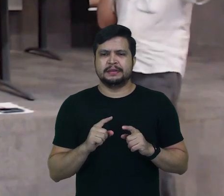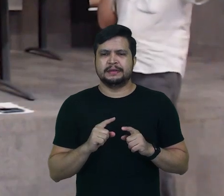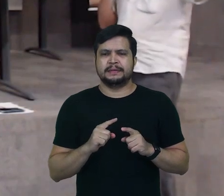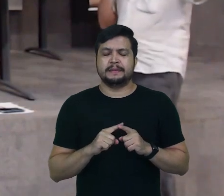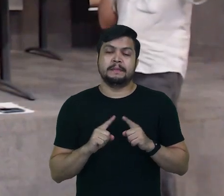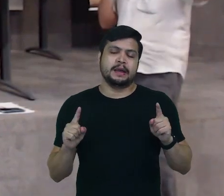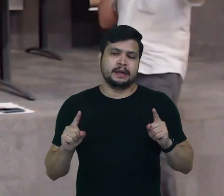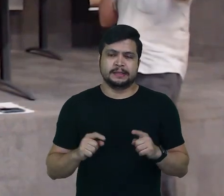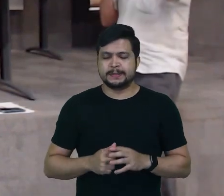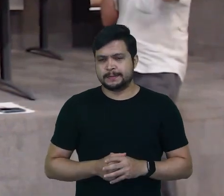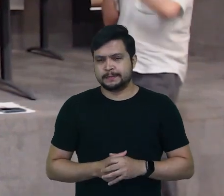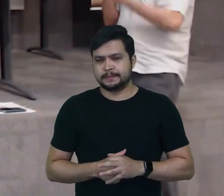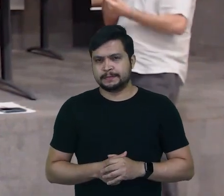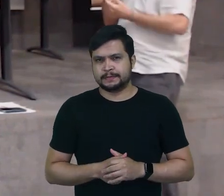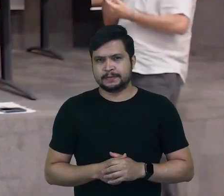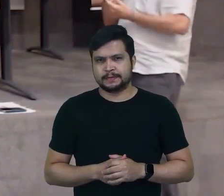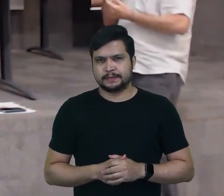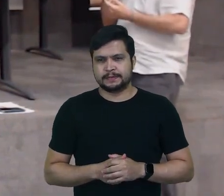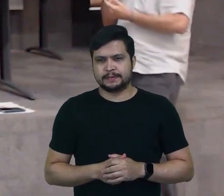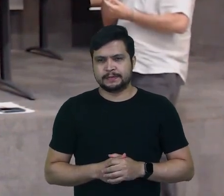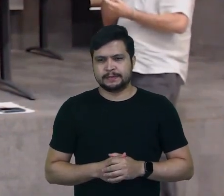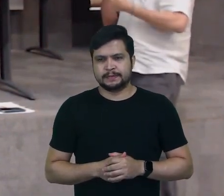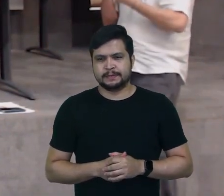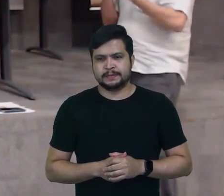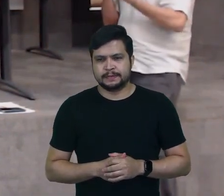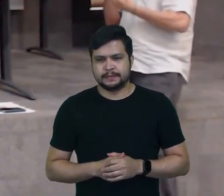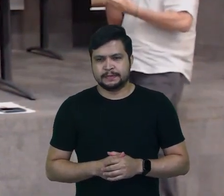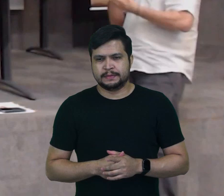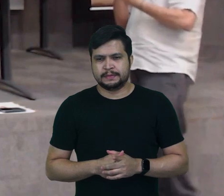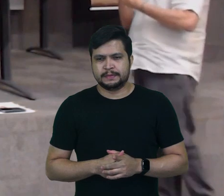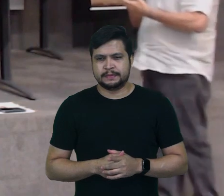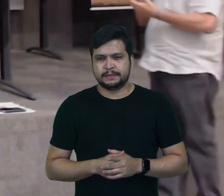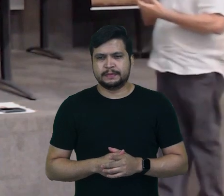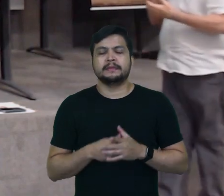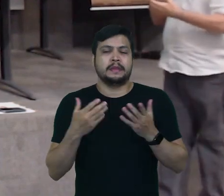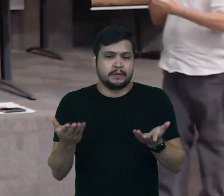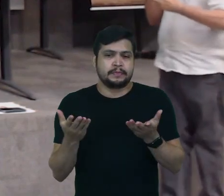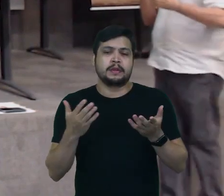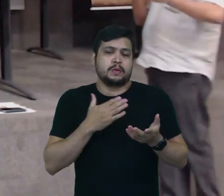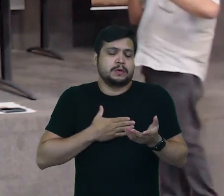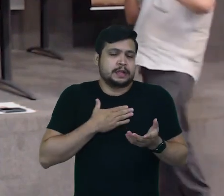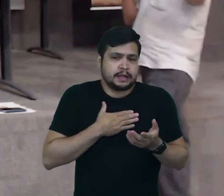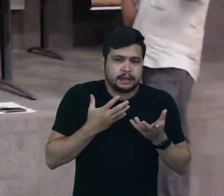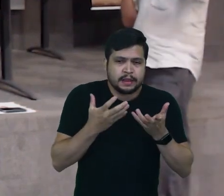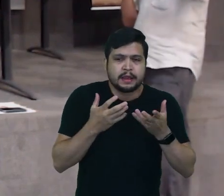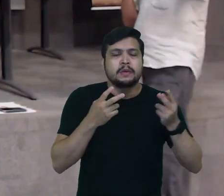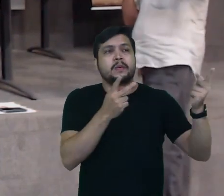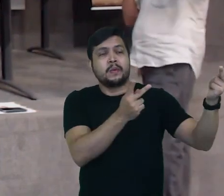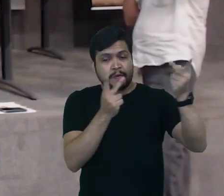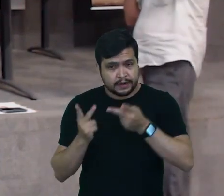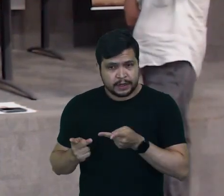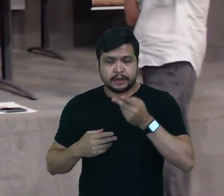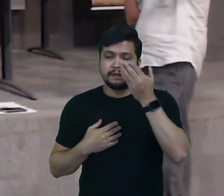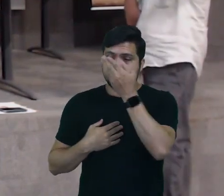agora, que tenham perdido essa sua palestra. Então, eu gostaria de convidá-la para a gente fazer